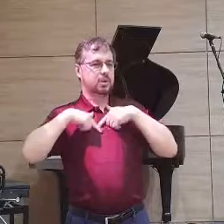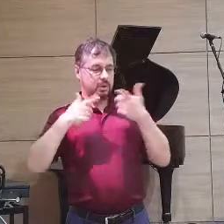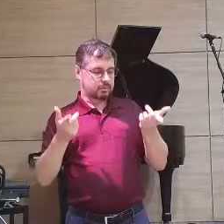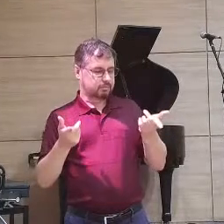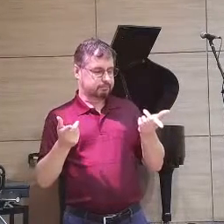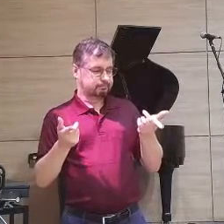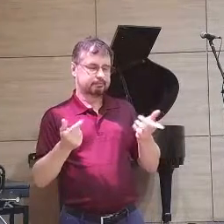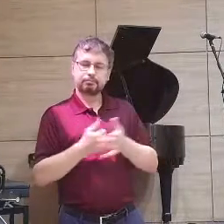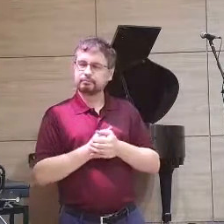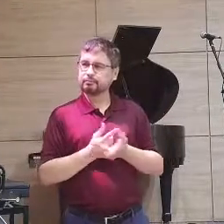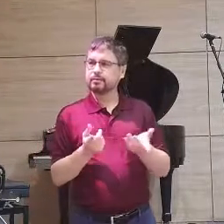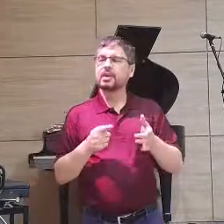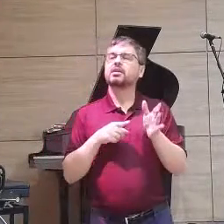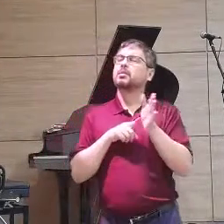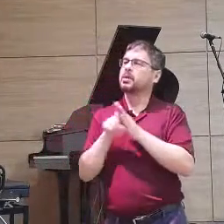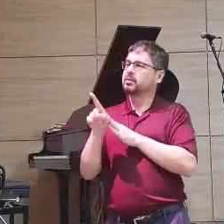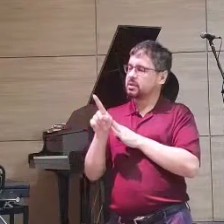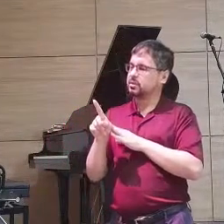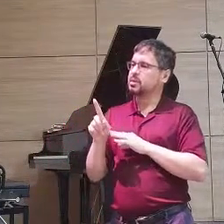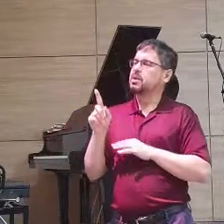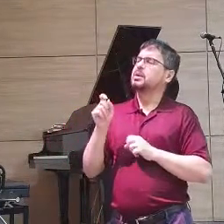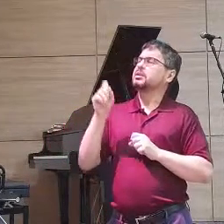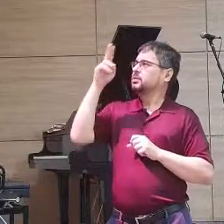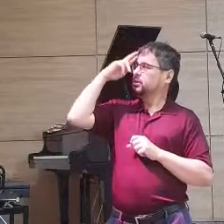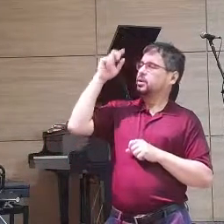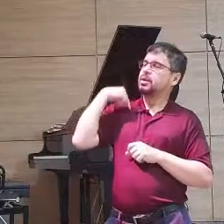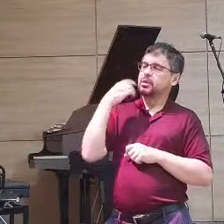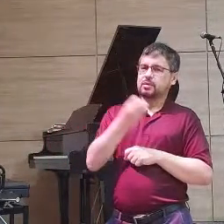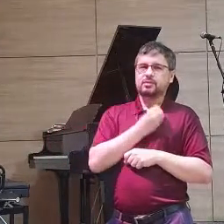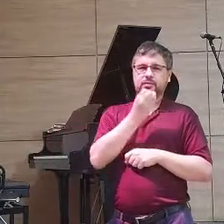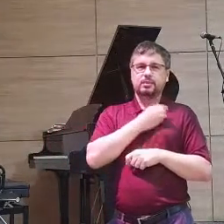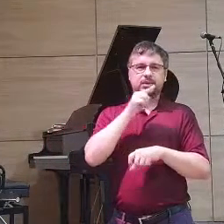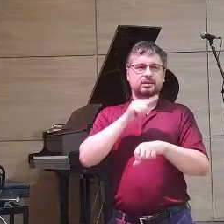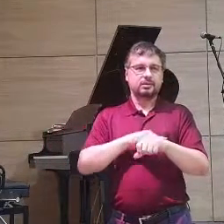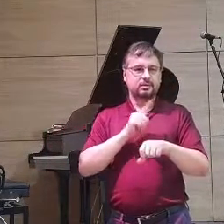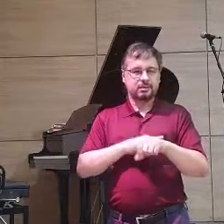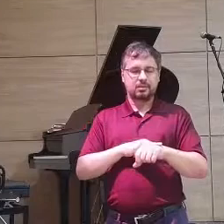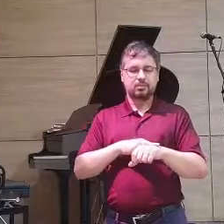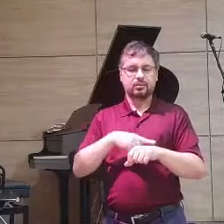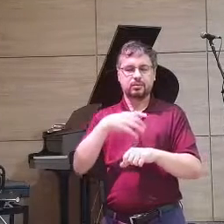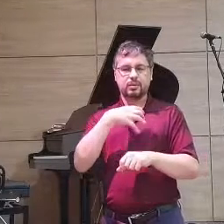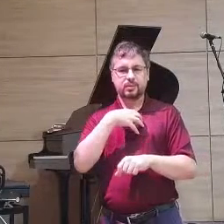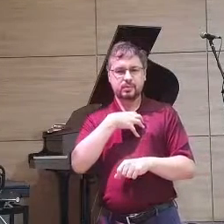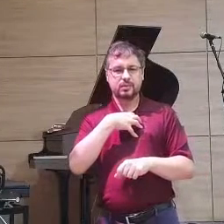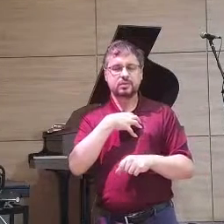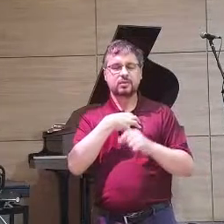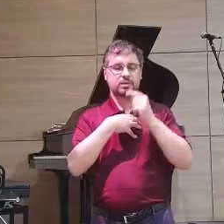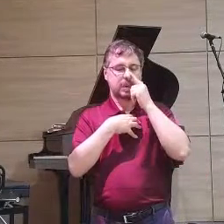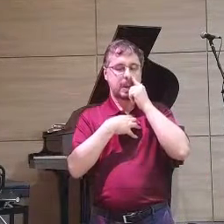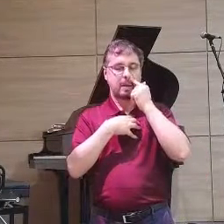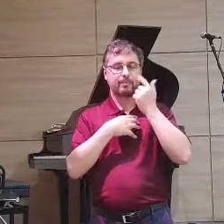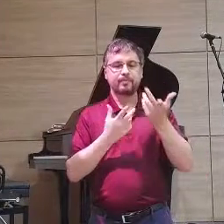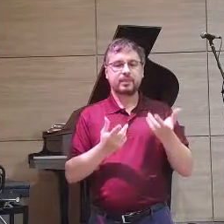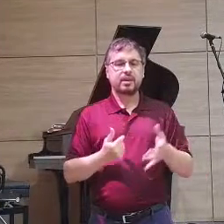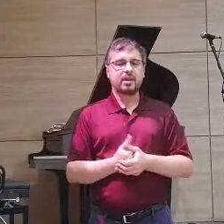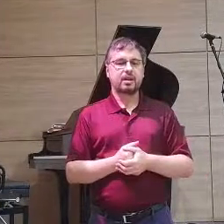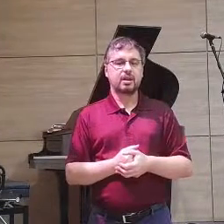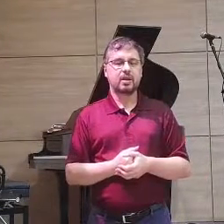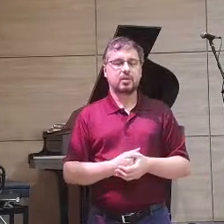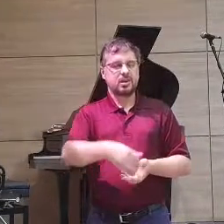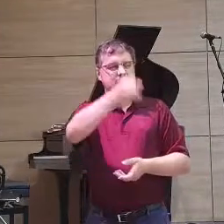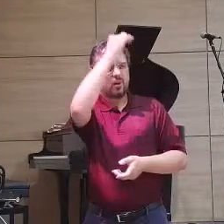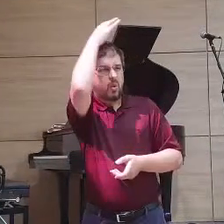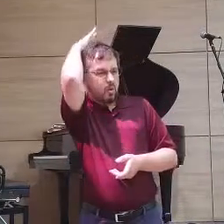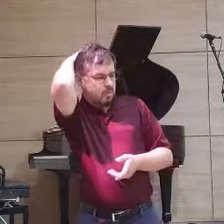dizendo é o seguinte senhor nós vivemos durante tantos anos de maneira acachapante nós fomos